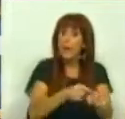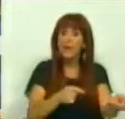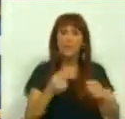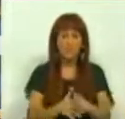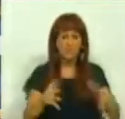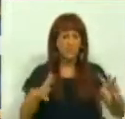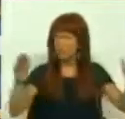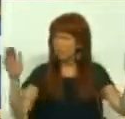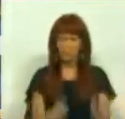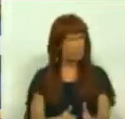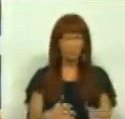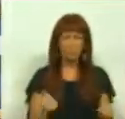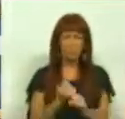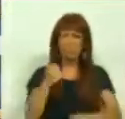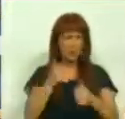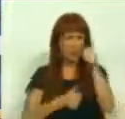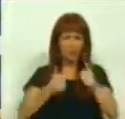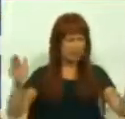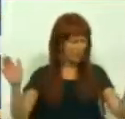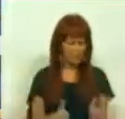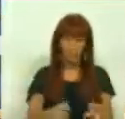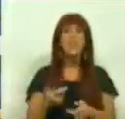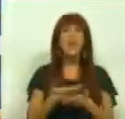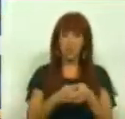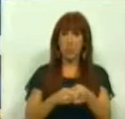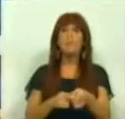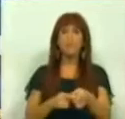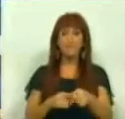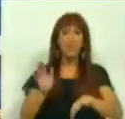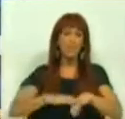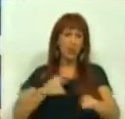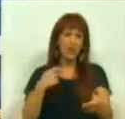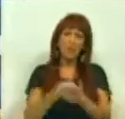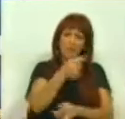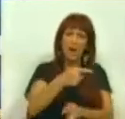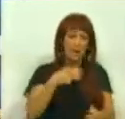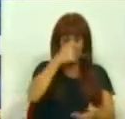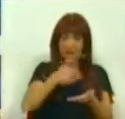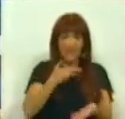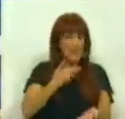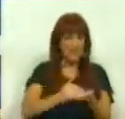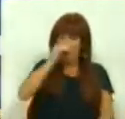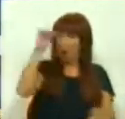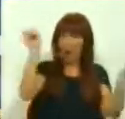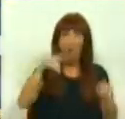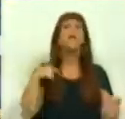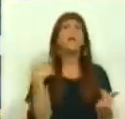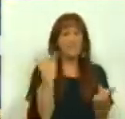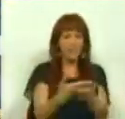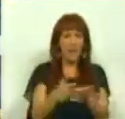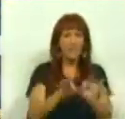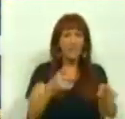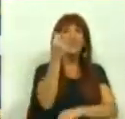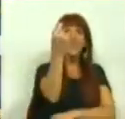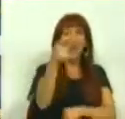decréscimo do dinamismo e da competitividade da nossa economia. Por isso, pagar e não acumular dívidas significa dar liquidez